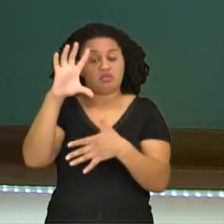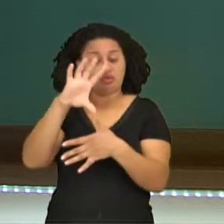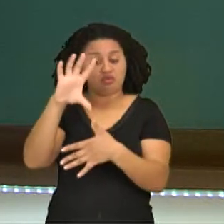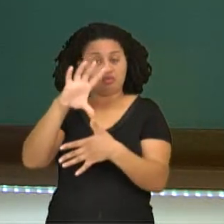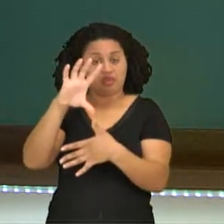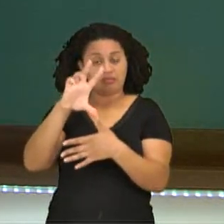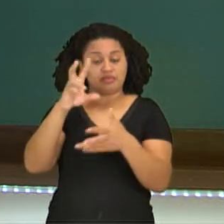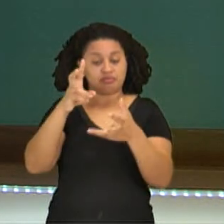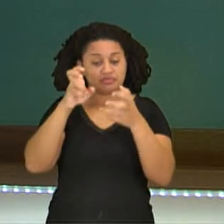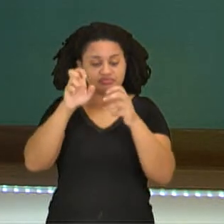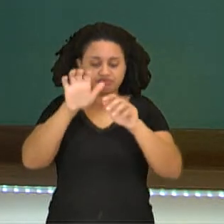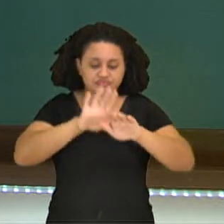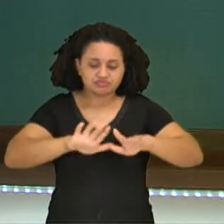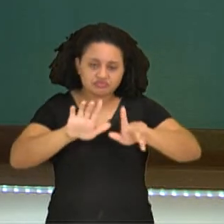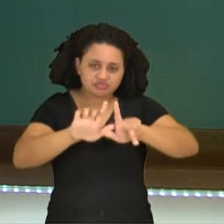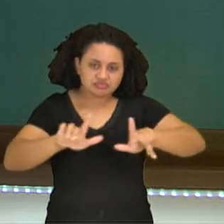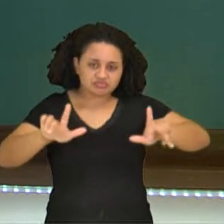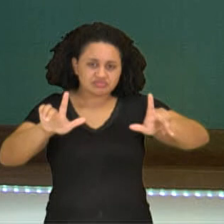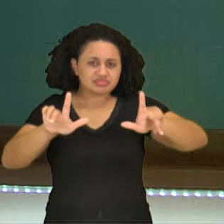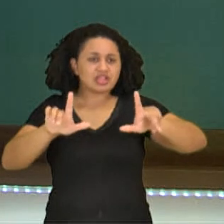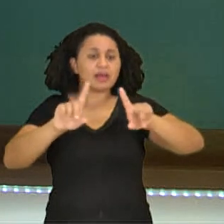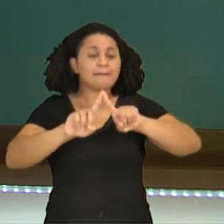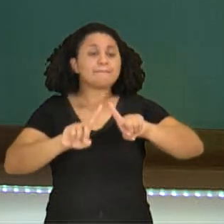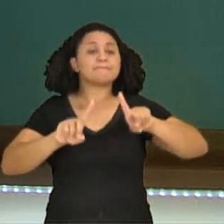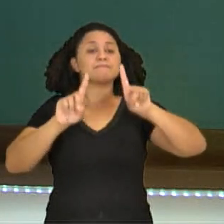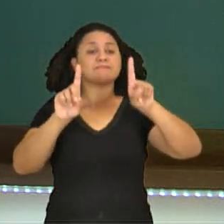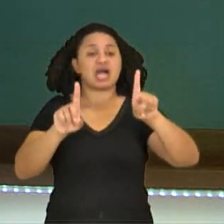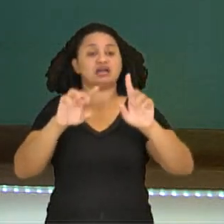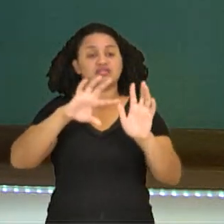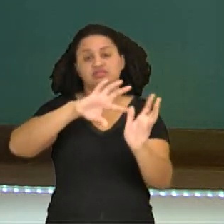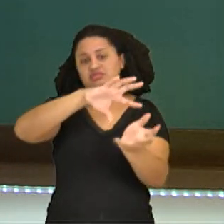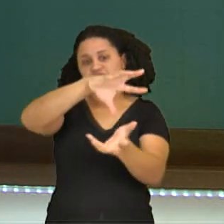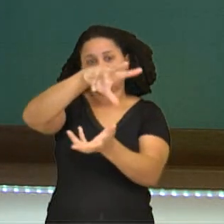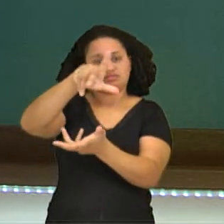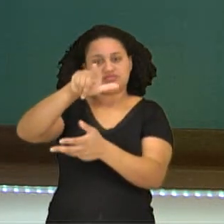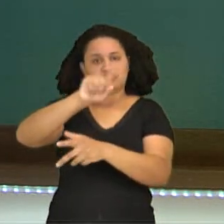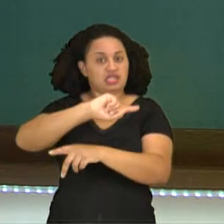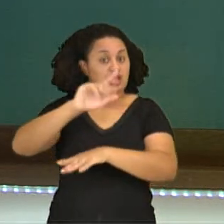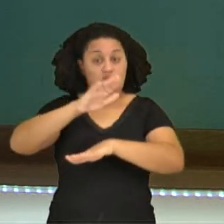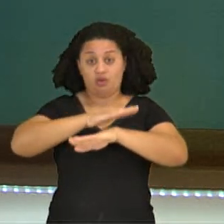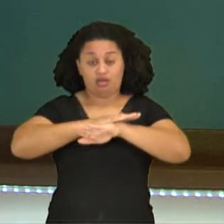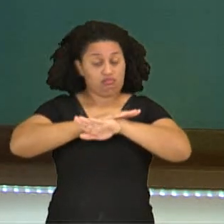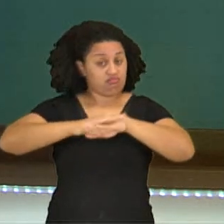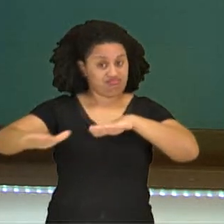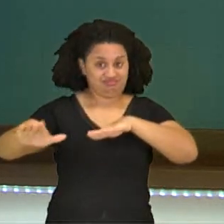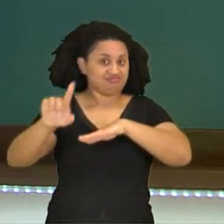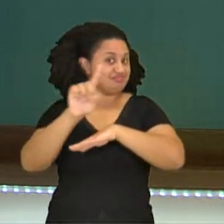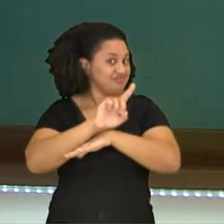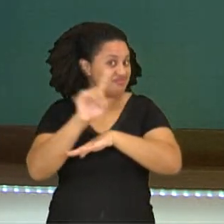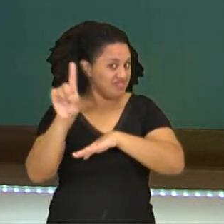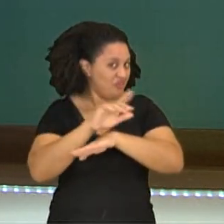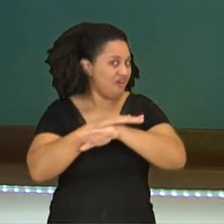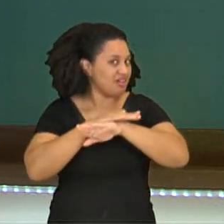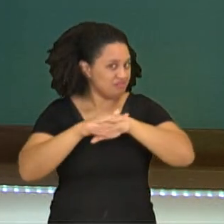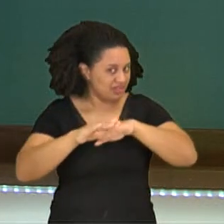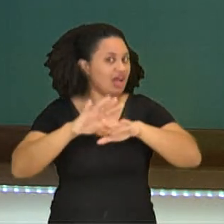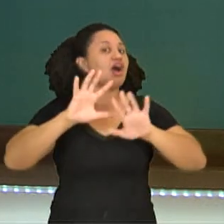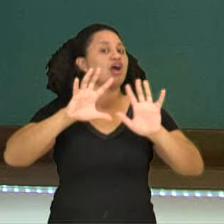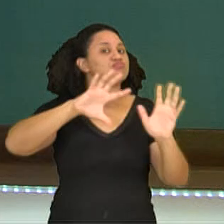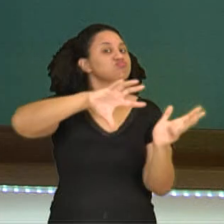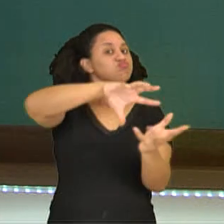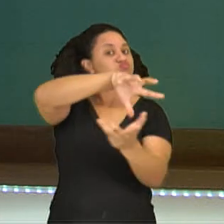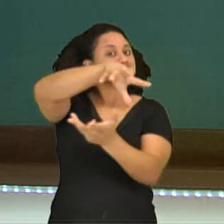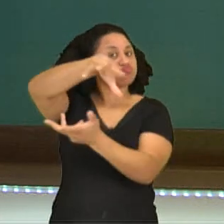numa visão cartográfica, no entanto, o planeta não é assim, o planeta é